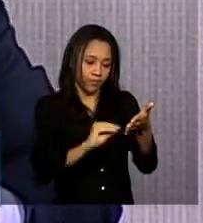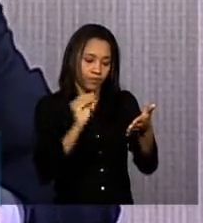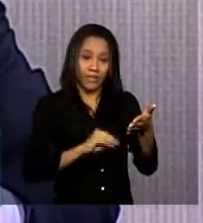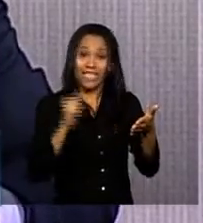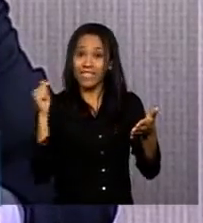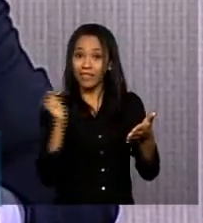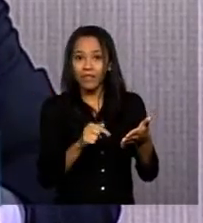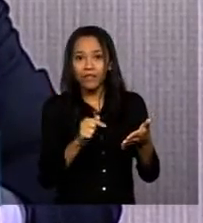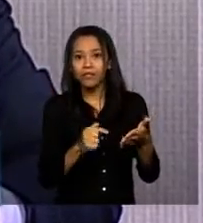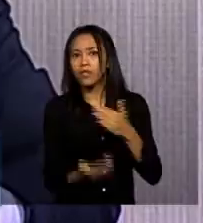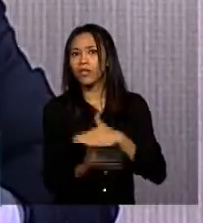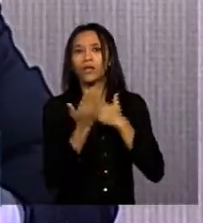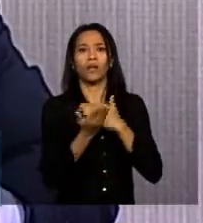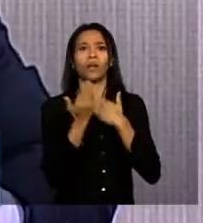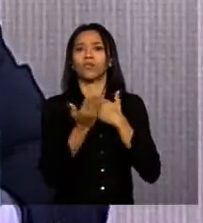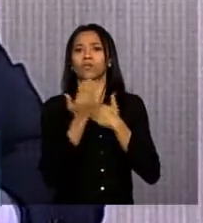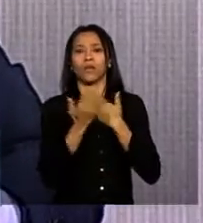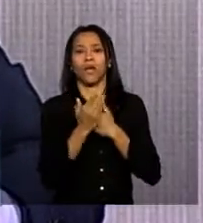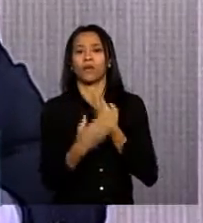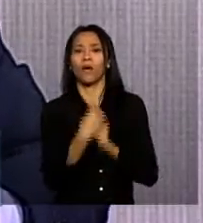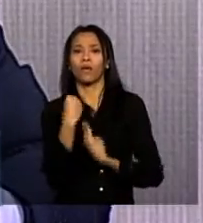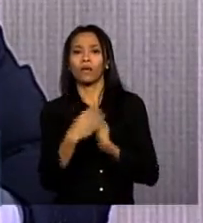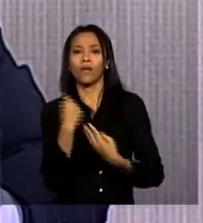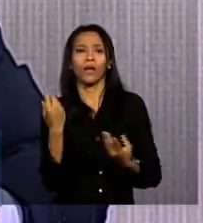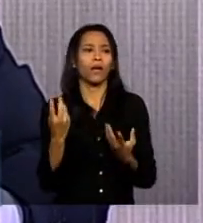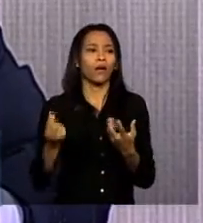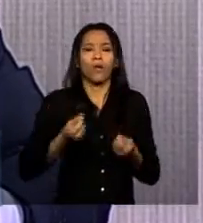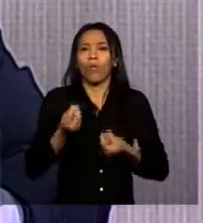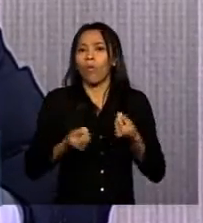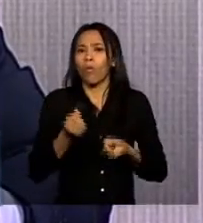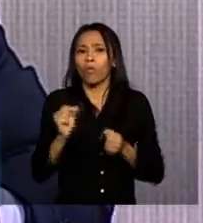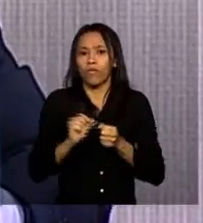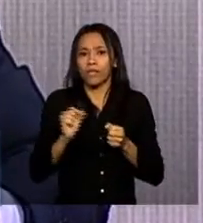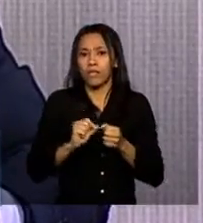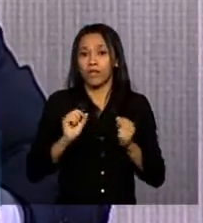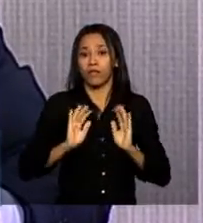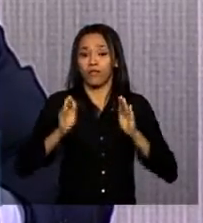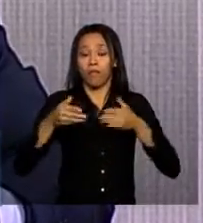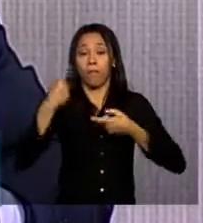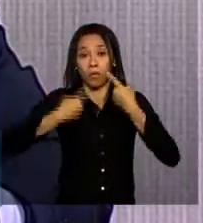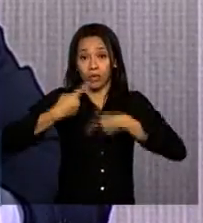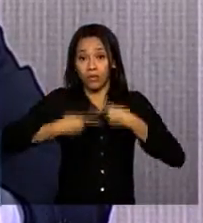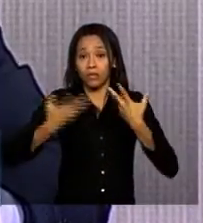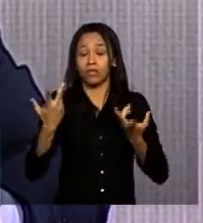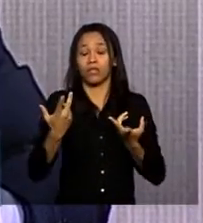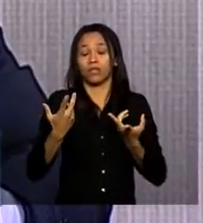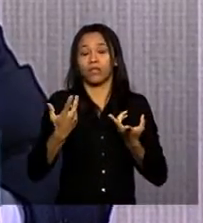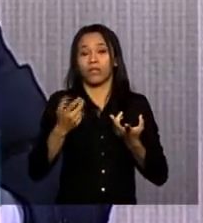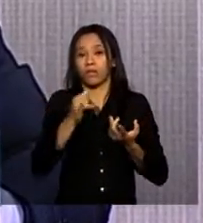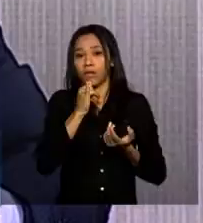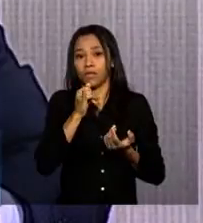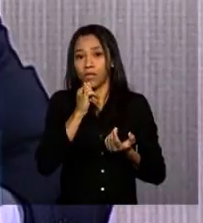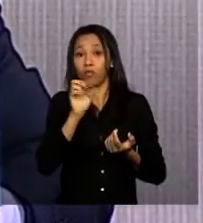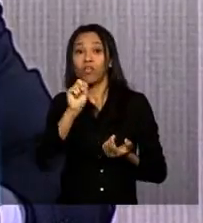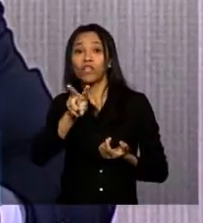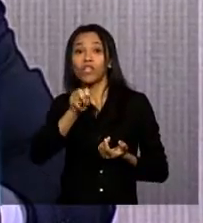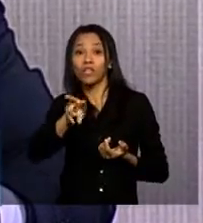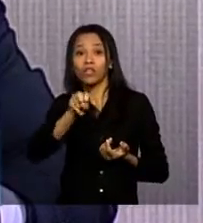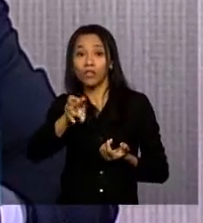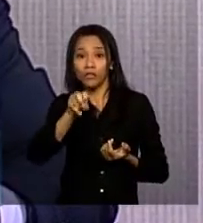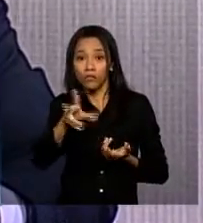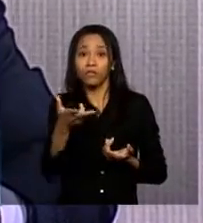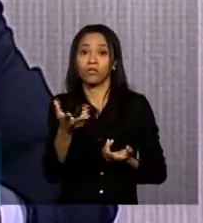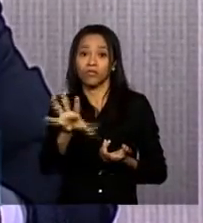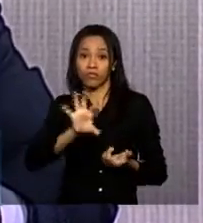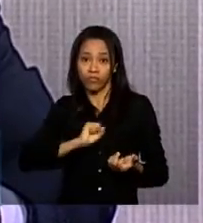conjunto de ações de prevenção, de intervenção, de garantia de tratamento, né, de profilaxia à exposição, por exemplo, ao vírus do HIV, a mulher